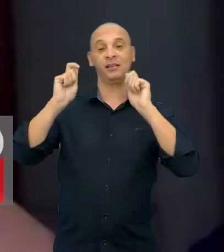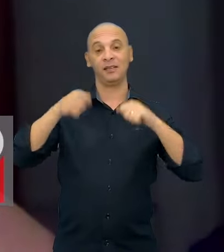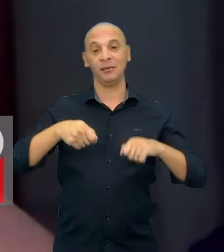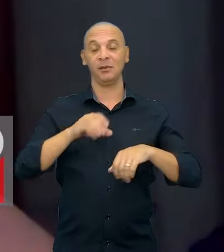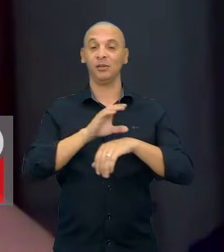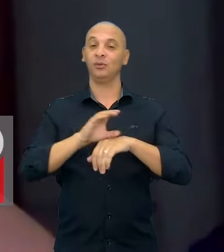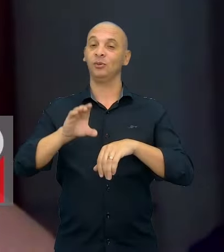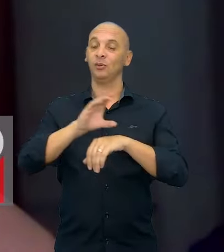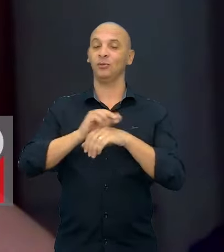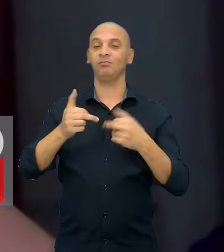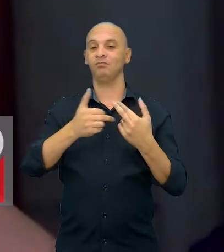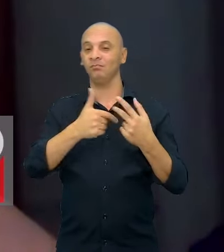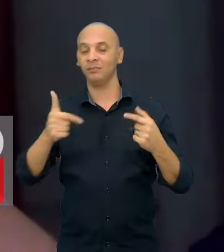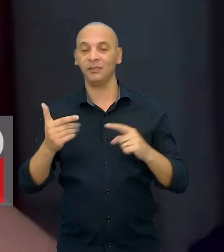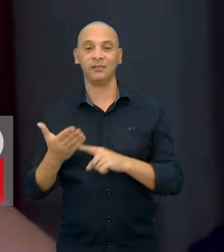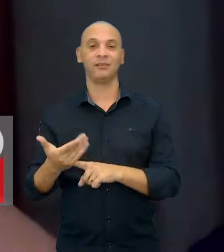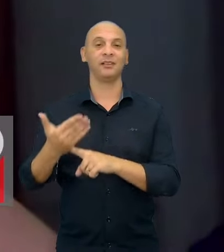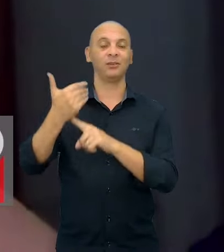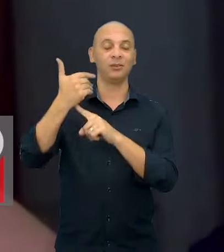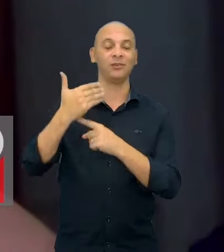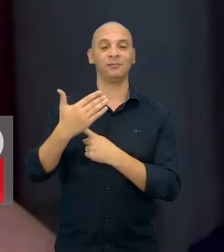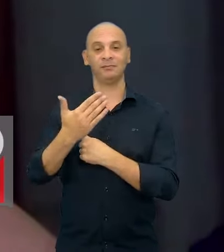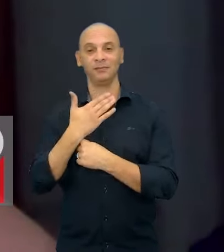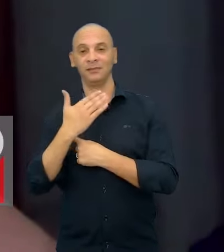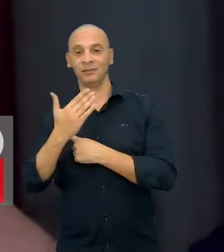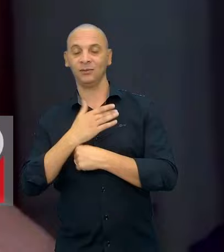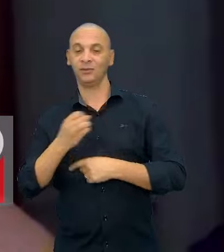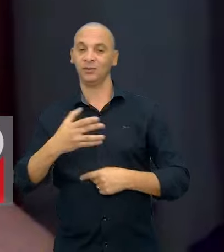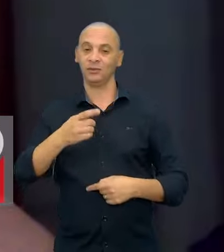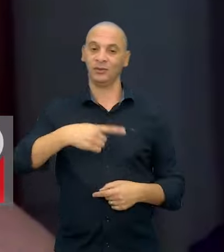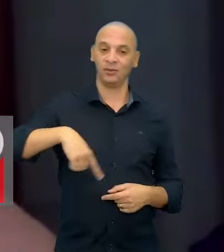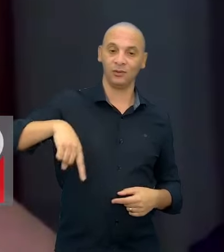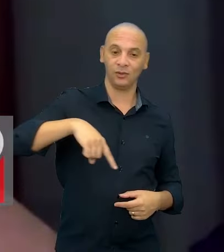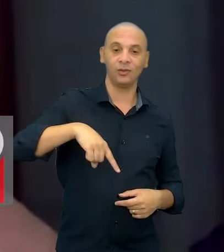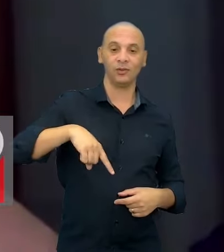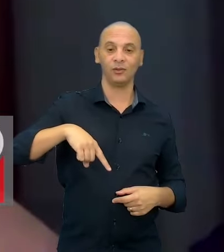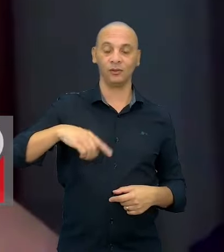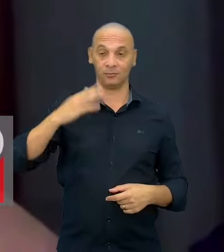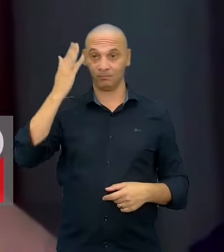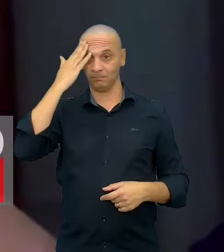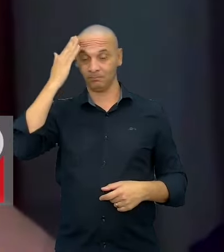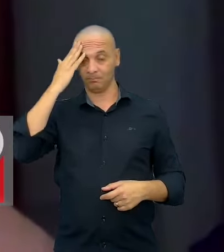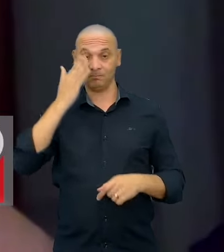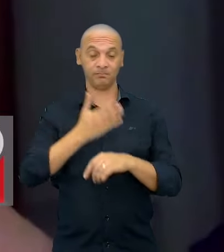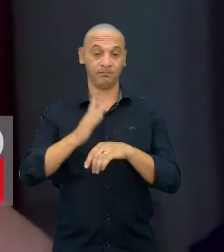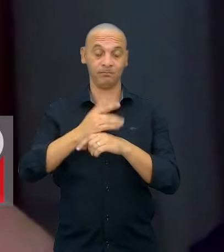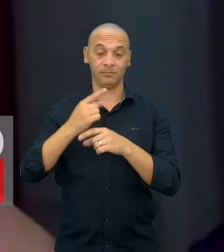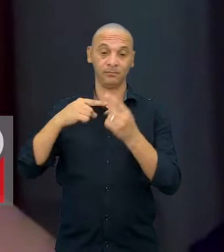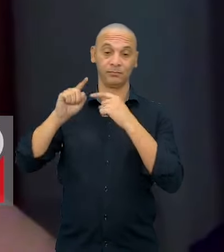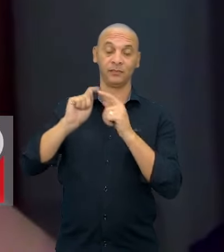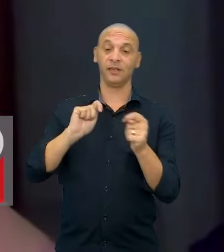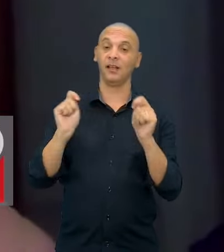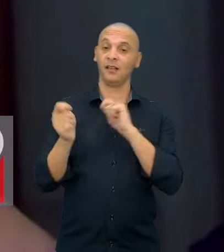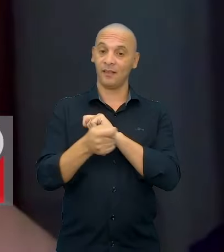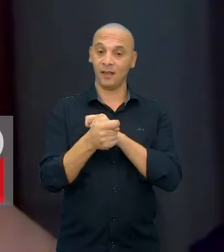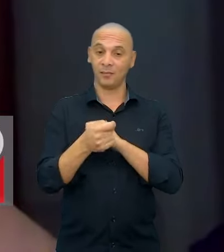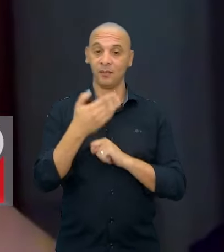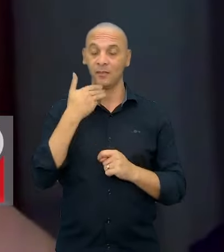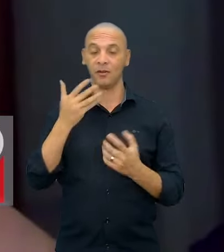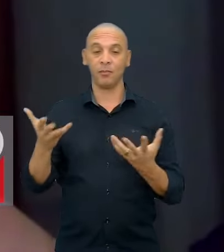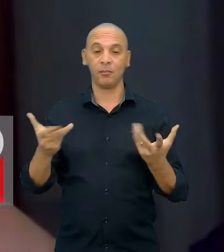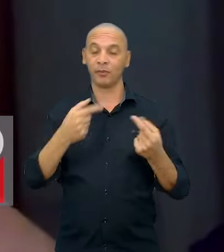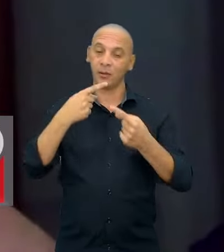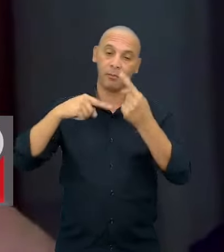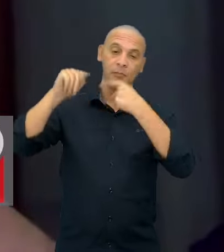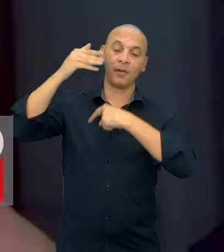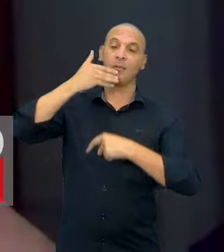meio dessas ferramentas tecnológicas, inovando e ressignificando as nossas práticas, buscando aí o